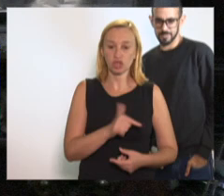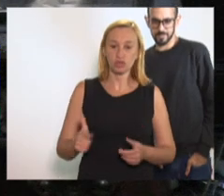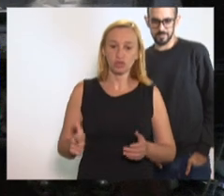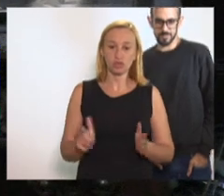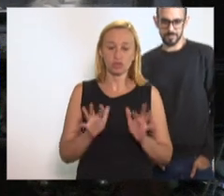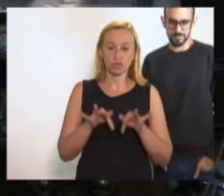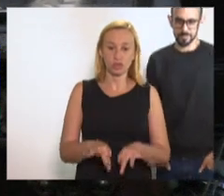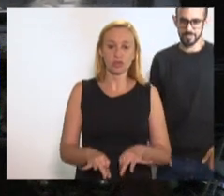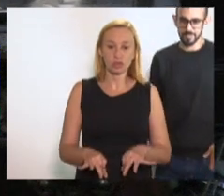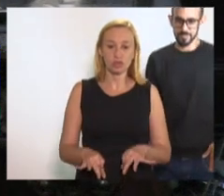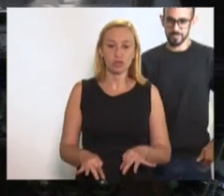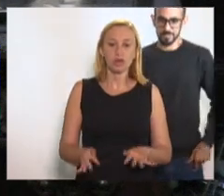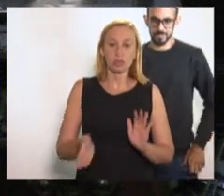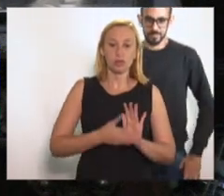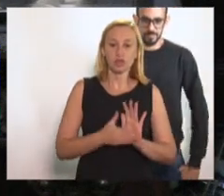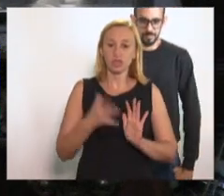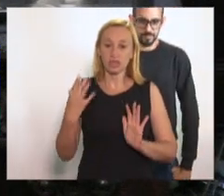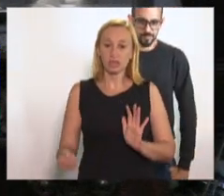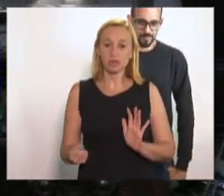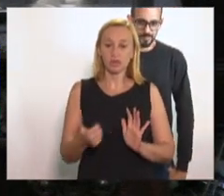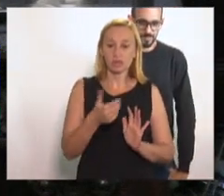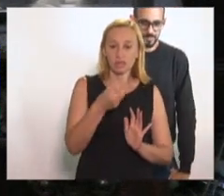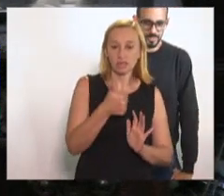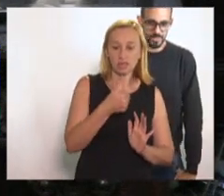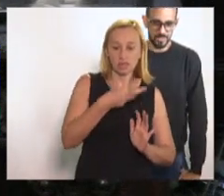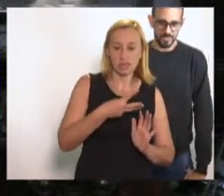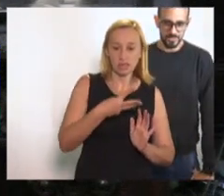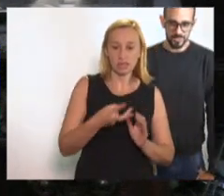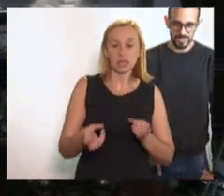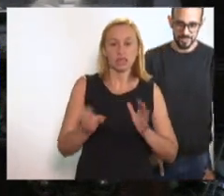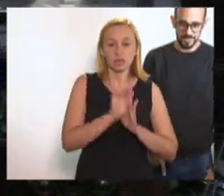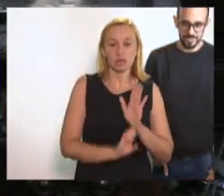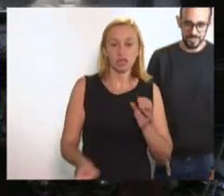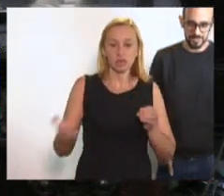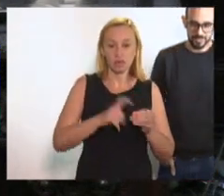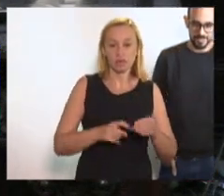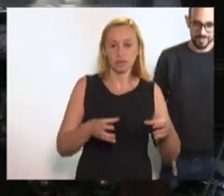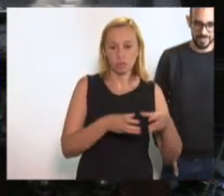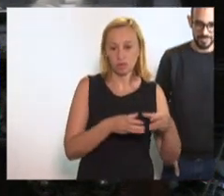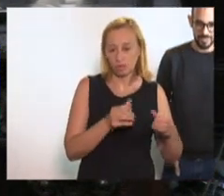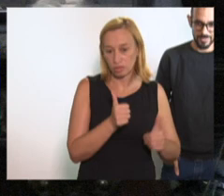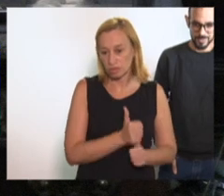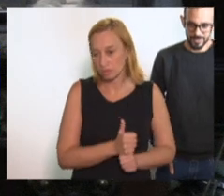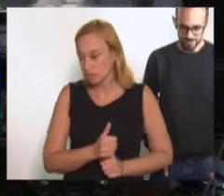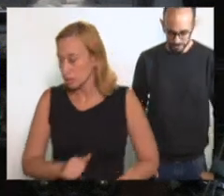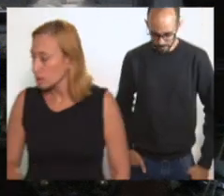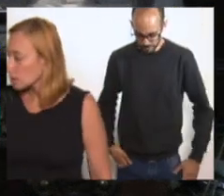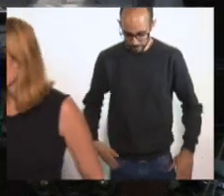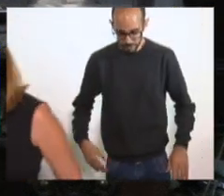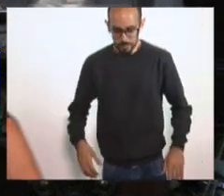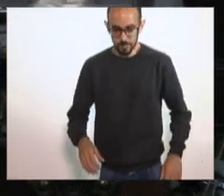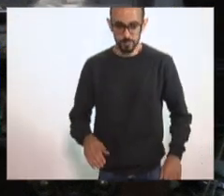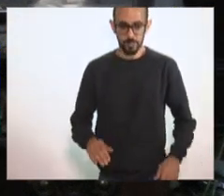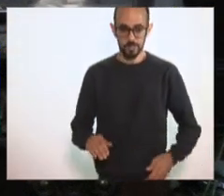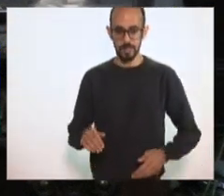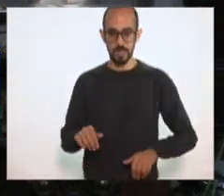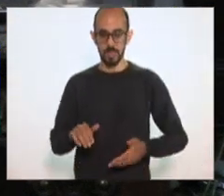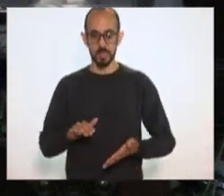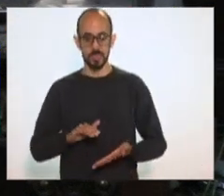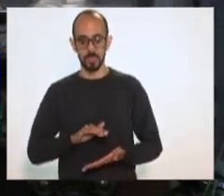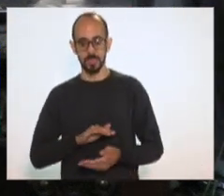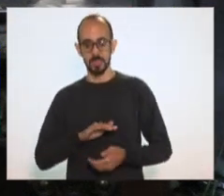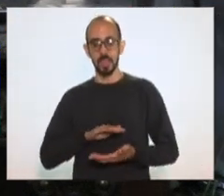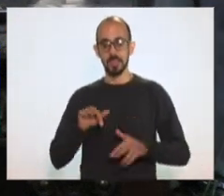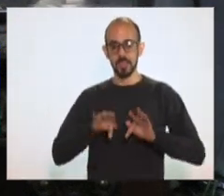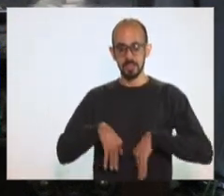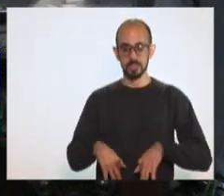queira discutir encerrada a discussão o presidente de proposta recebeu 3 emendas e retorna as comissões nada mais a tratar na terceira sessão extraordinária mesmo está